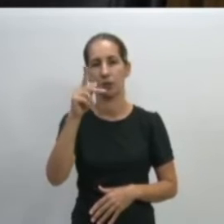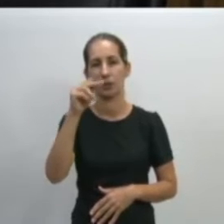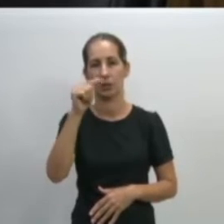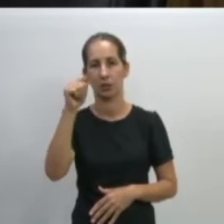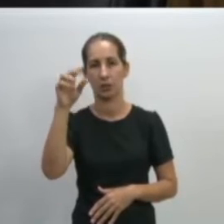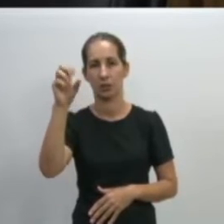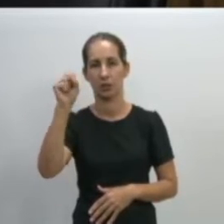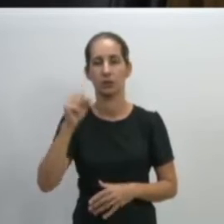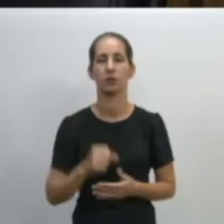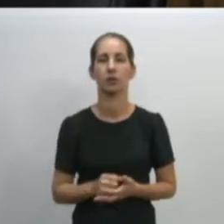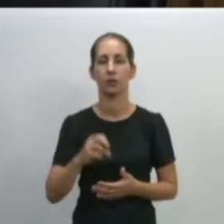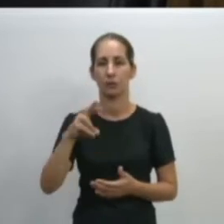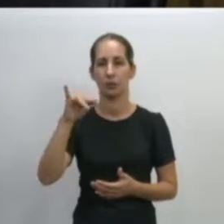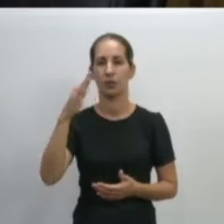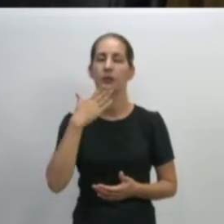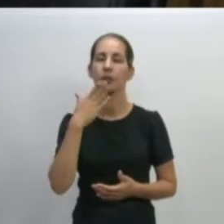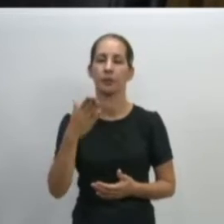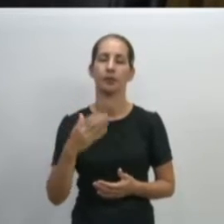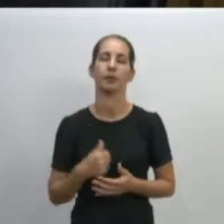Vereador Milclay Leite requer